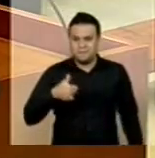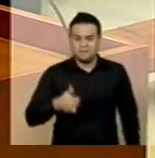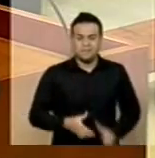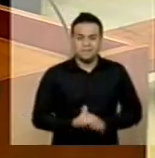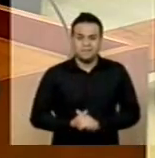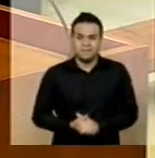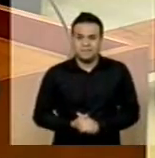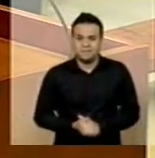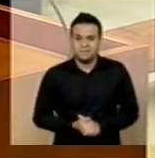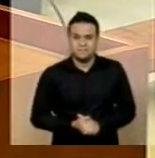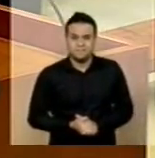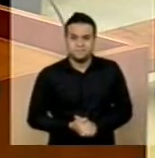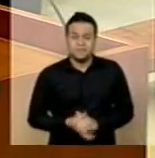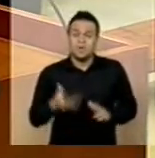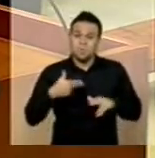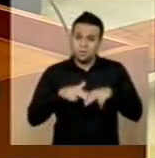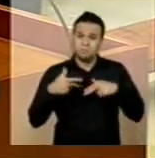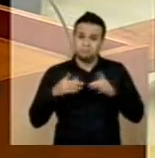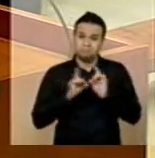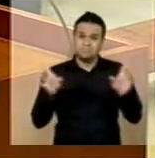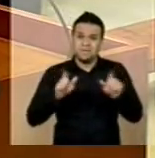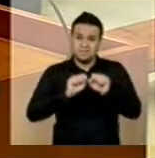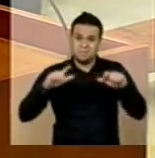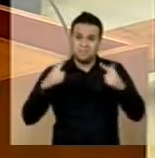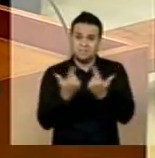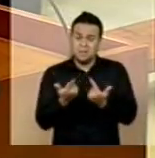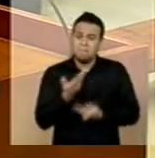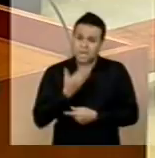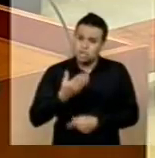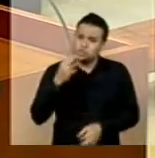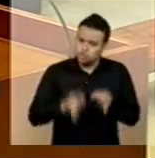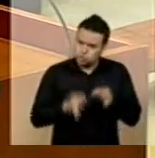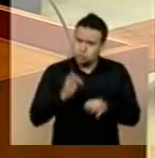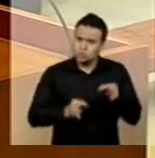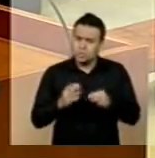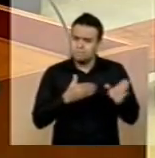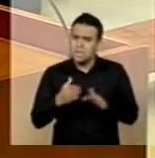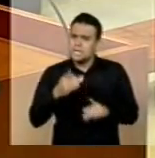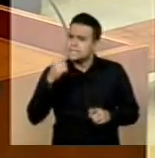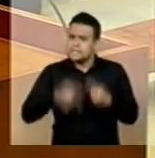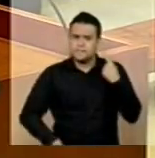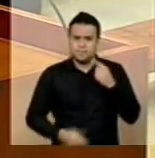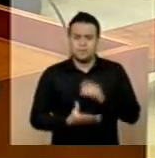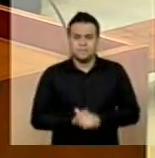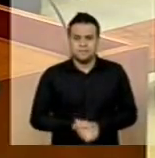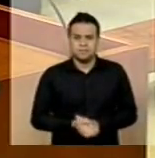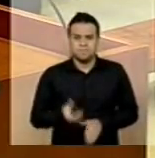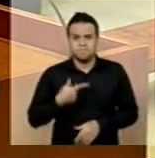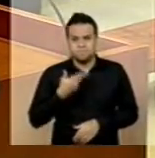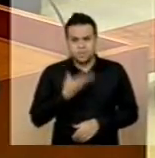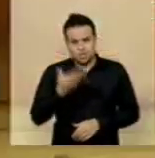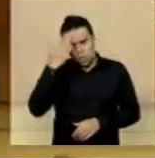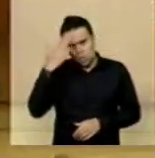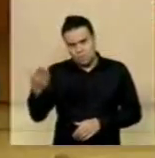parágrafo 1º. Por todo exposto, então, a Assembleia Legislativa pede que seja julgado inteiramente improcedente esse pedido. Muito